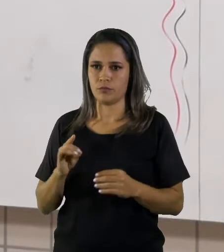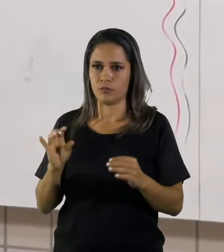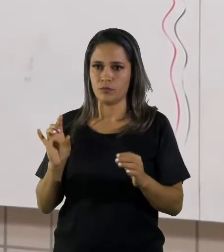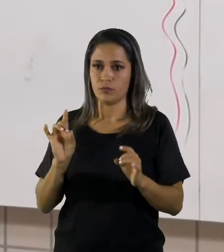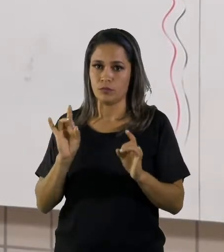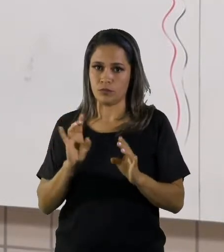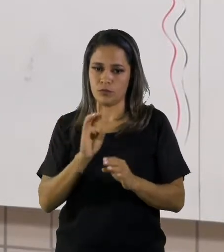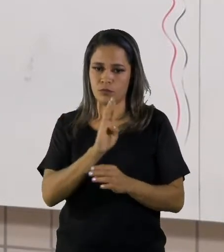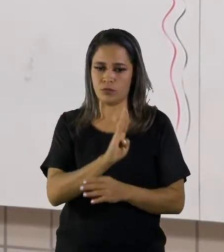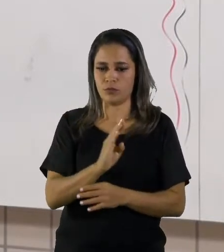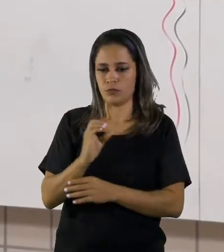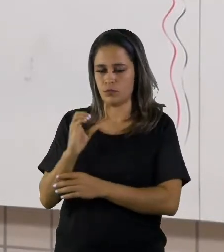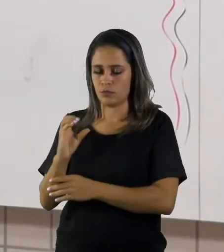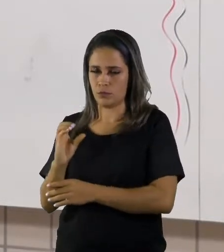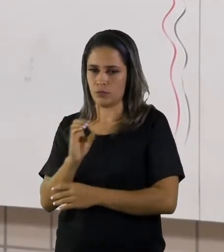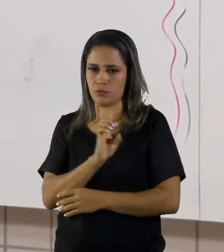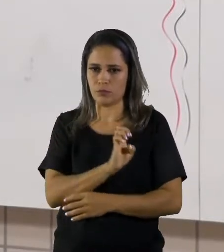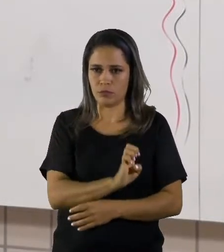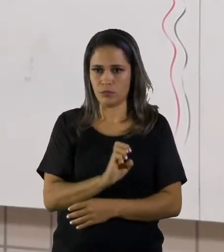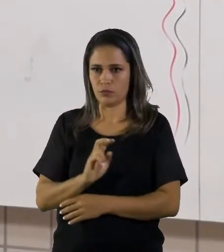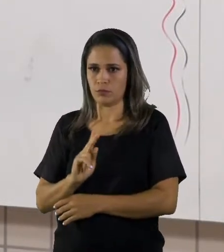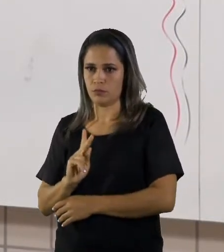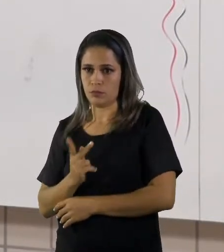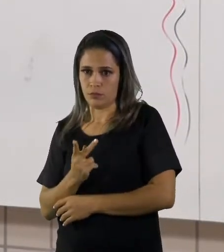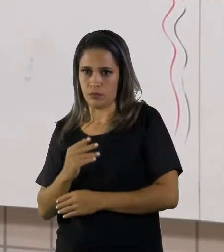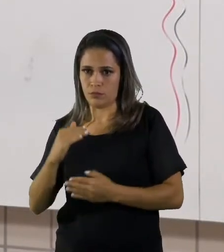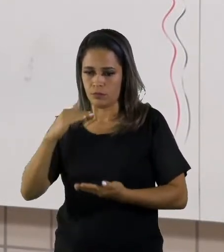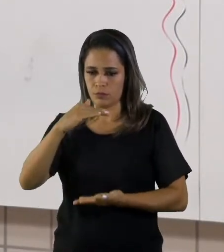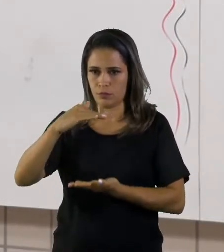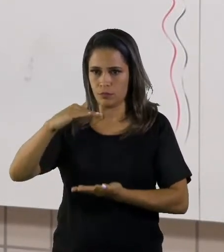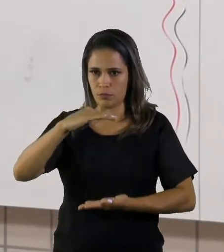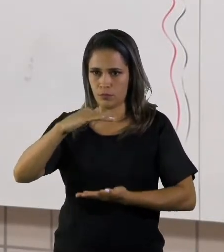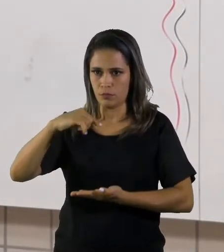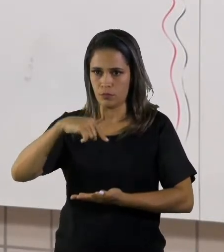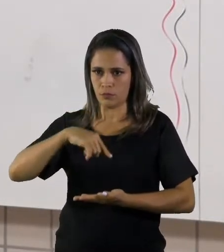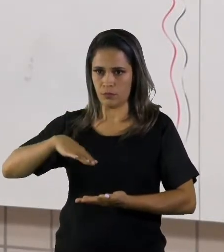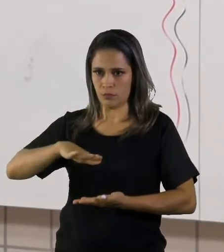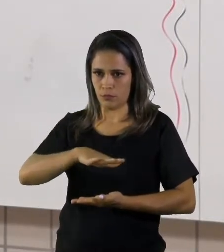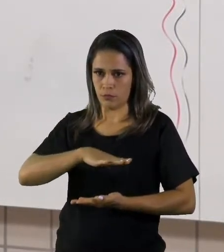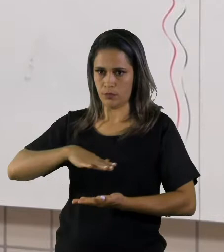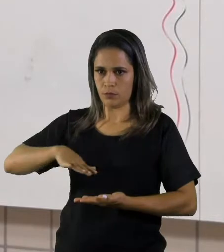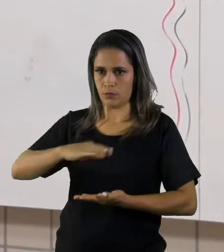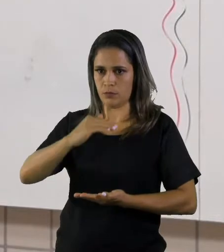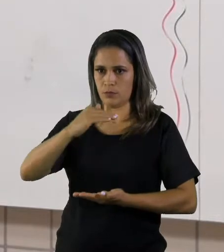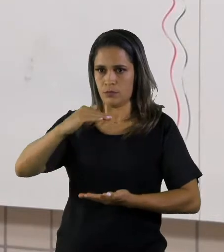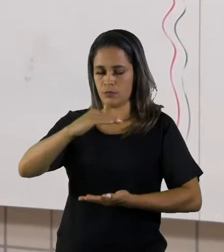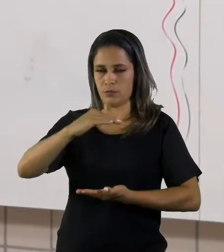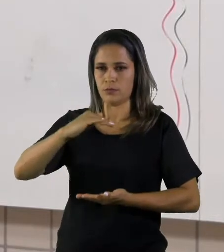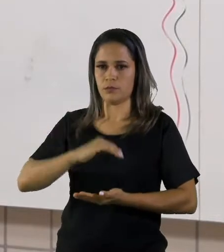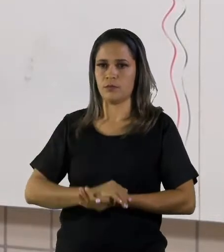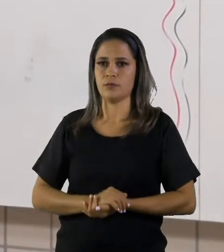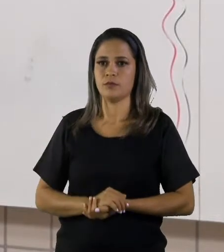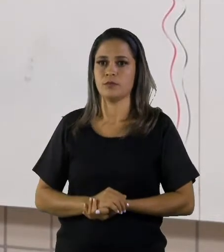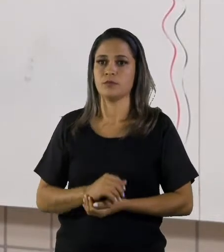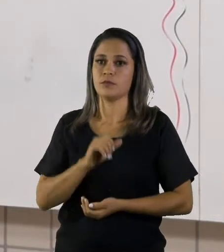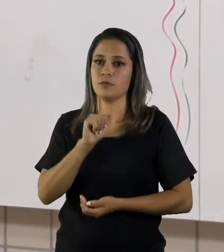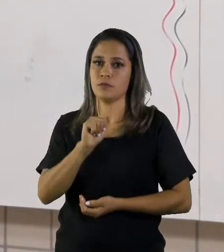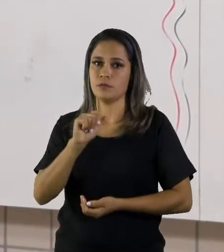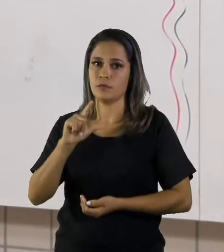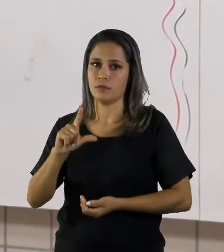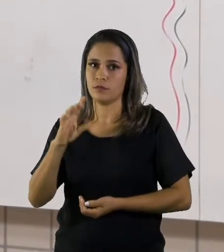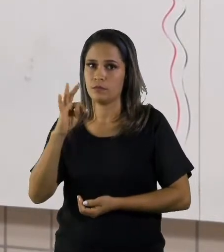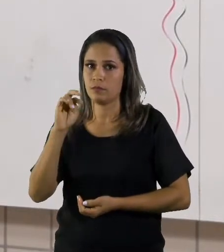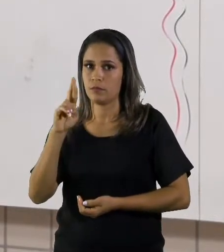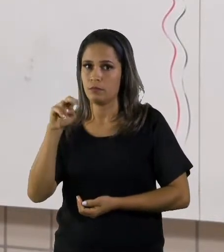e o C, o E e o H. Ok? Lembrando que o ângulo, quando ele é alterno, ele tem a